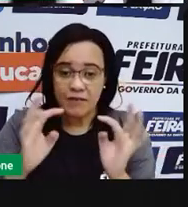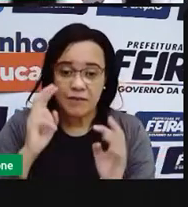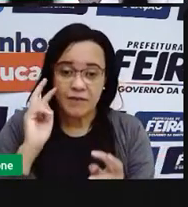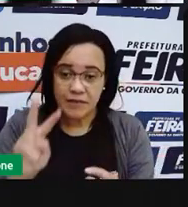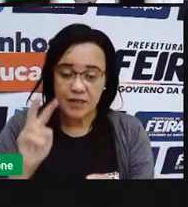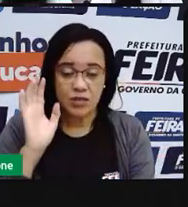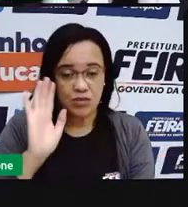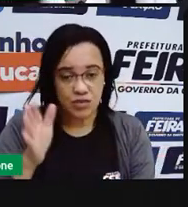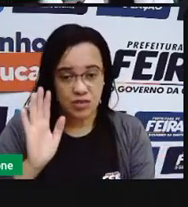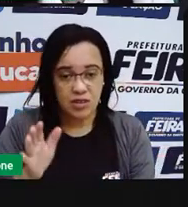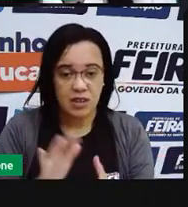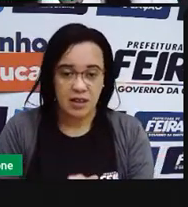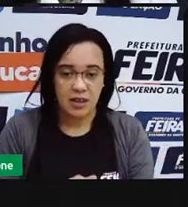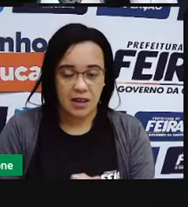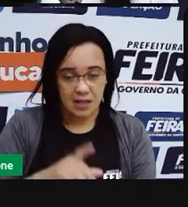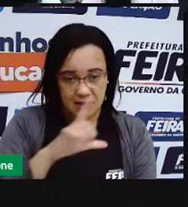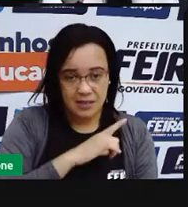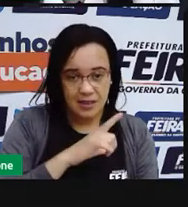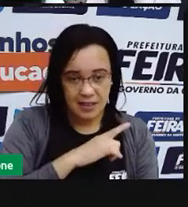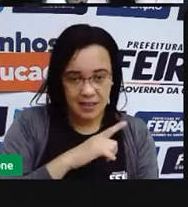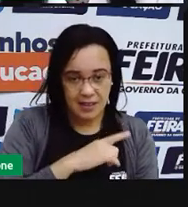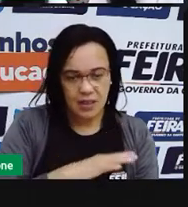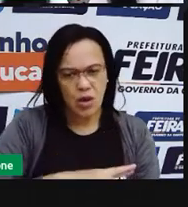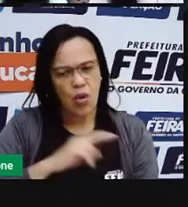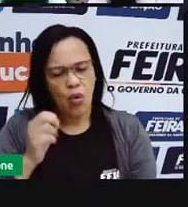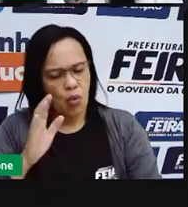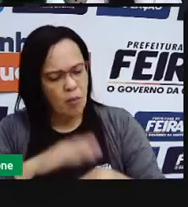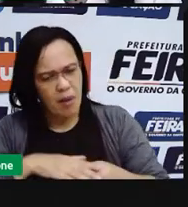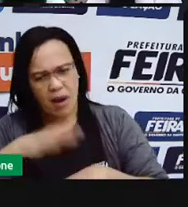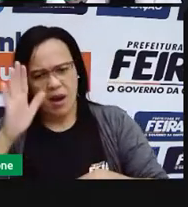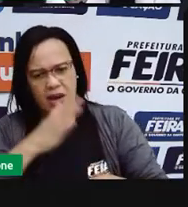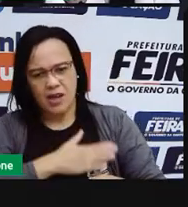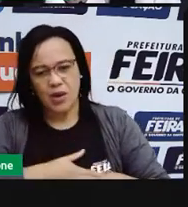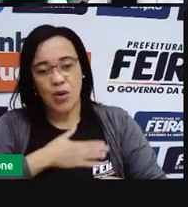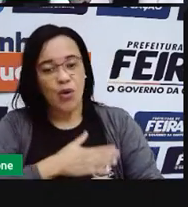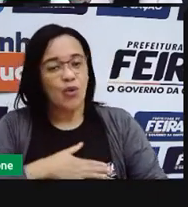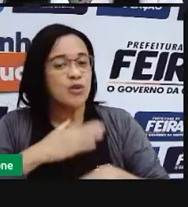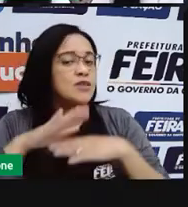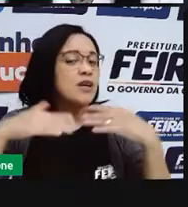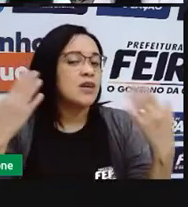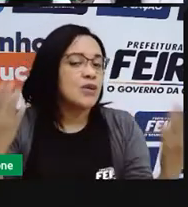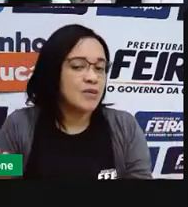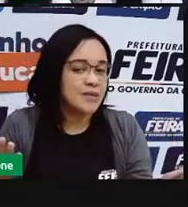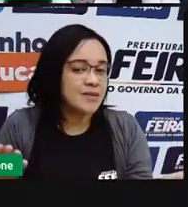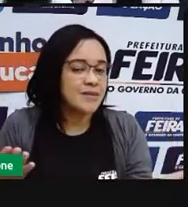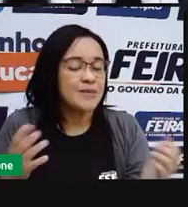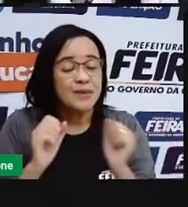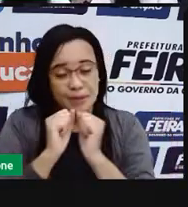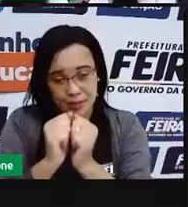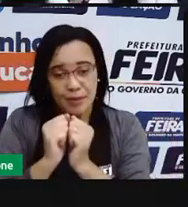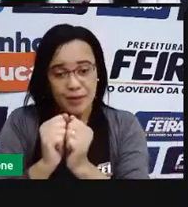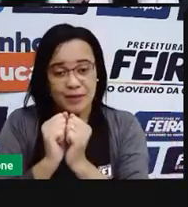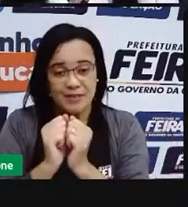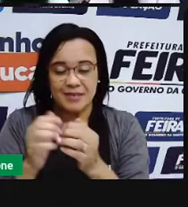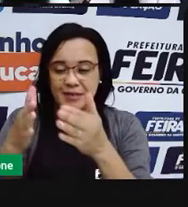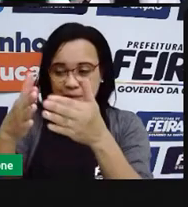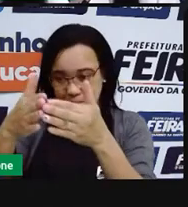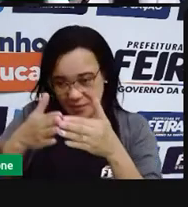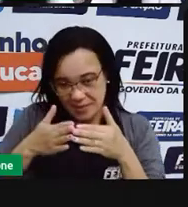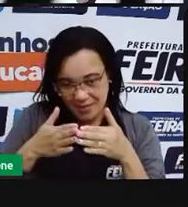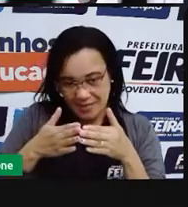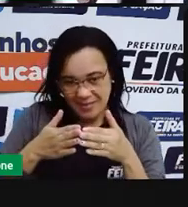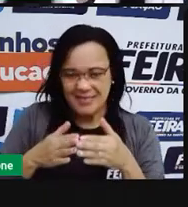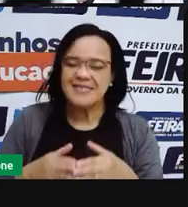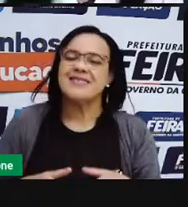tenha ouvido, que você gosta mais? Essa ajuda para o familiar. Você vai escrever aqui no chat para saber